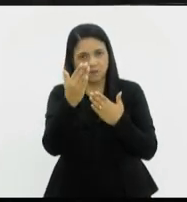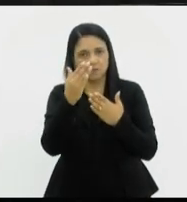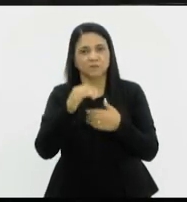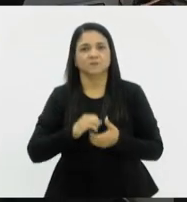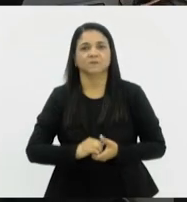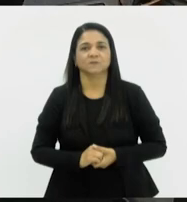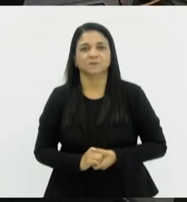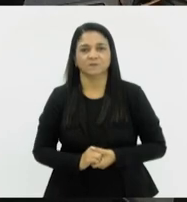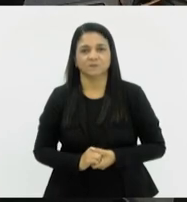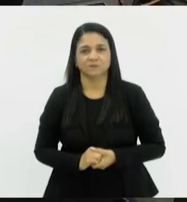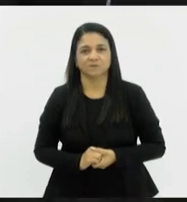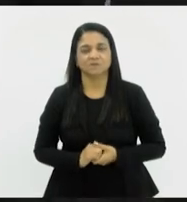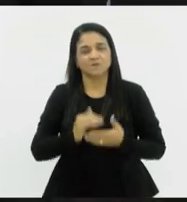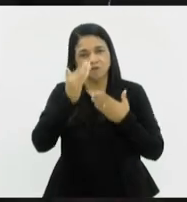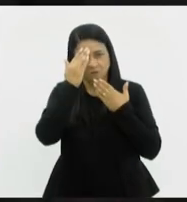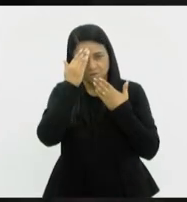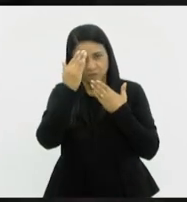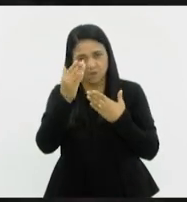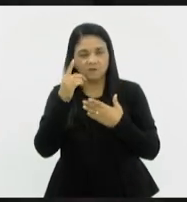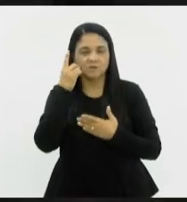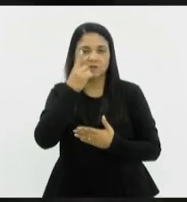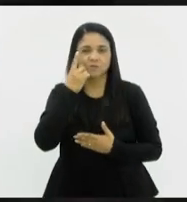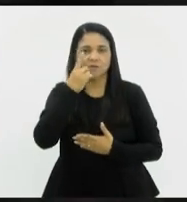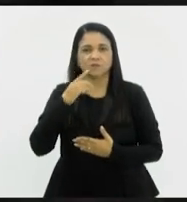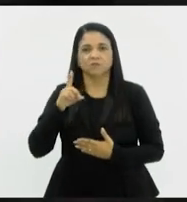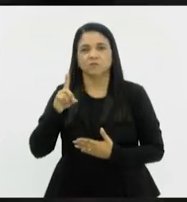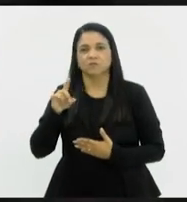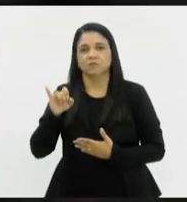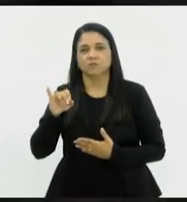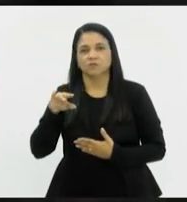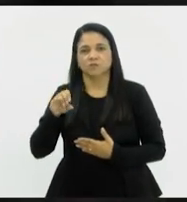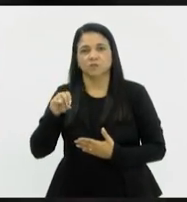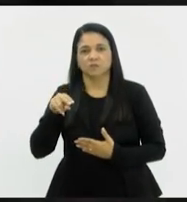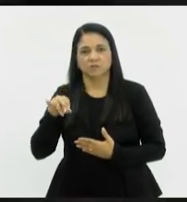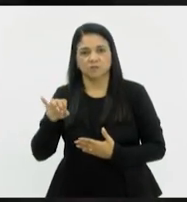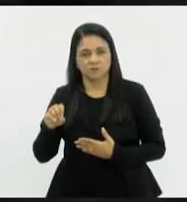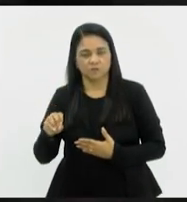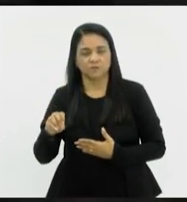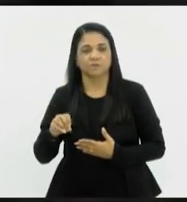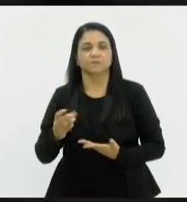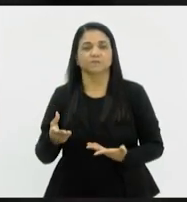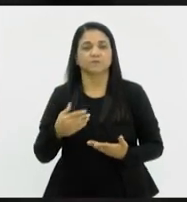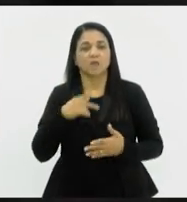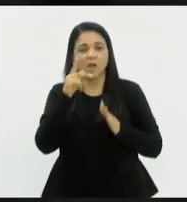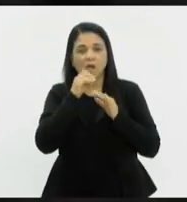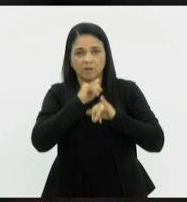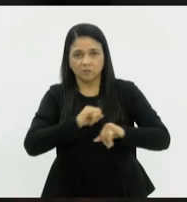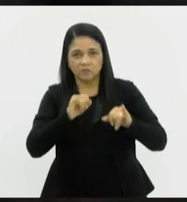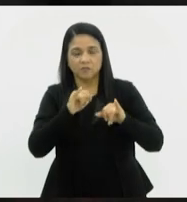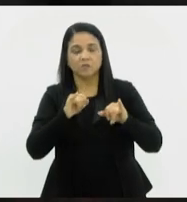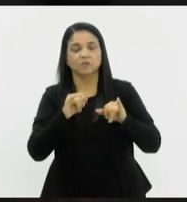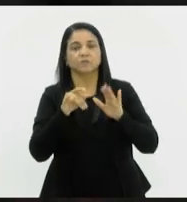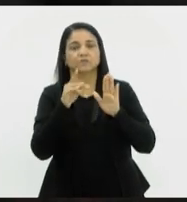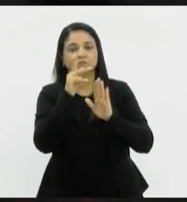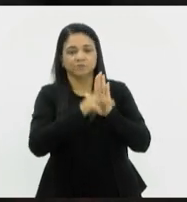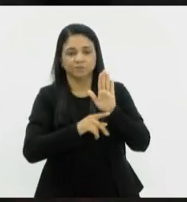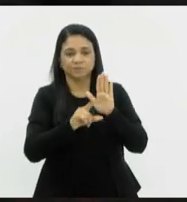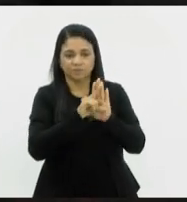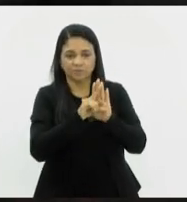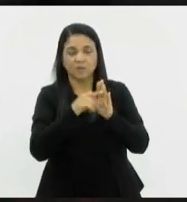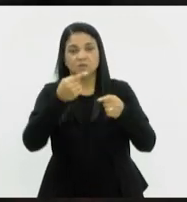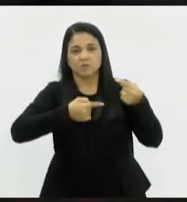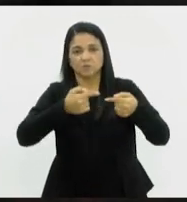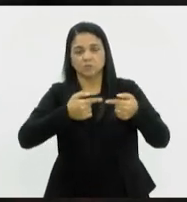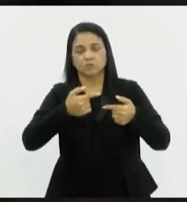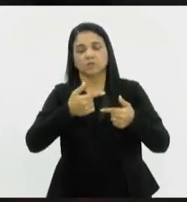dito. Muito obrigado, deputado Dionísio Lins, parabéns pelo projeto. Anuncio, em tramitação ordinária, em segunda